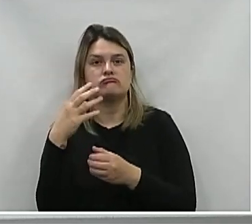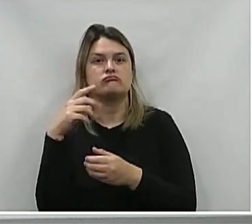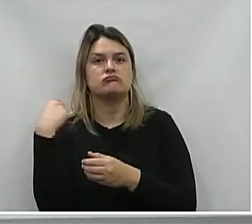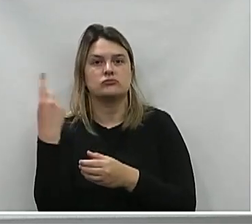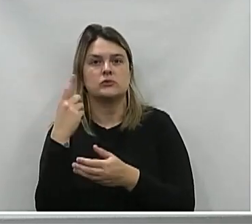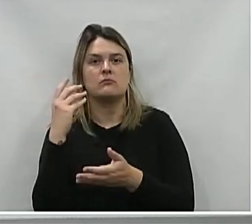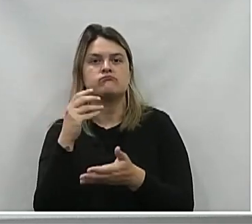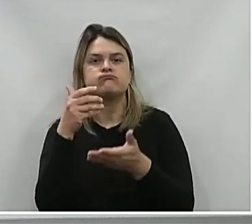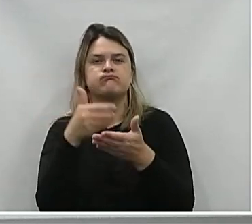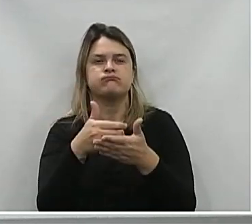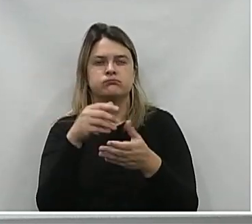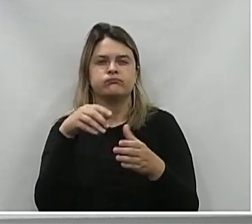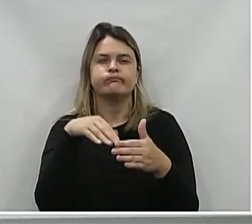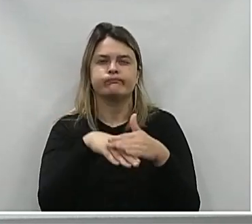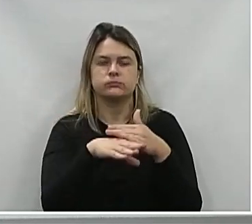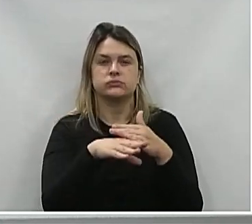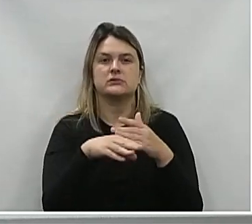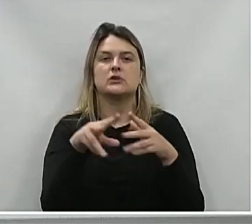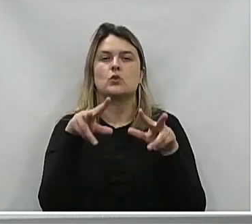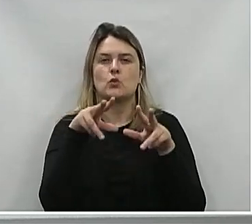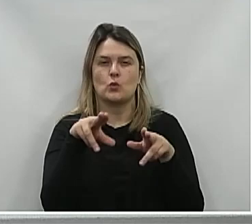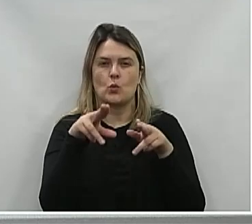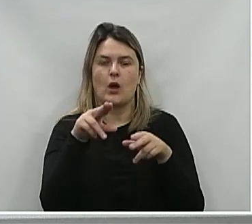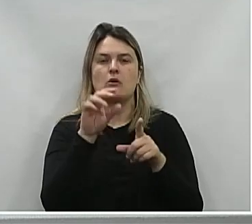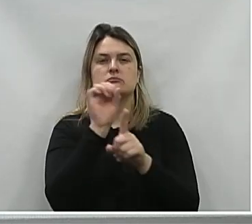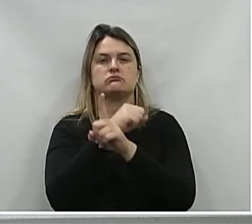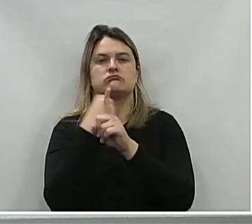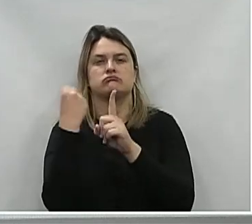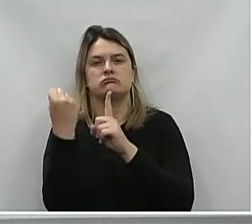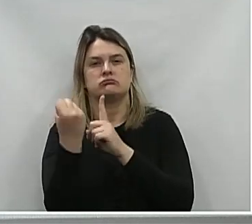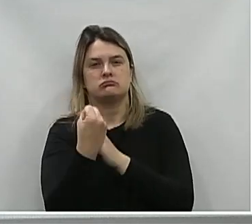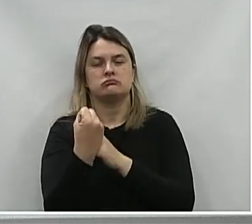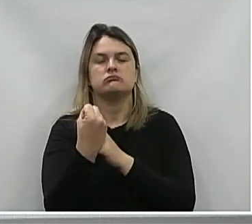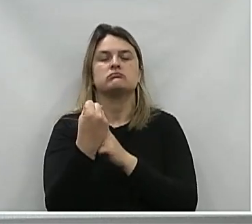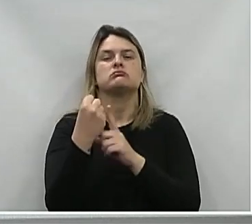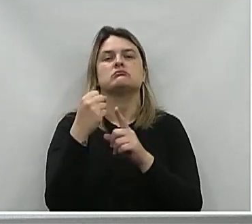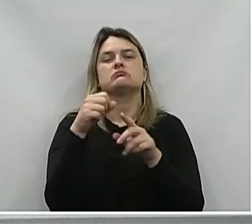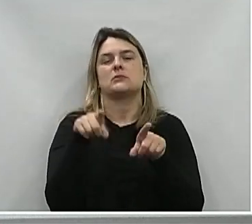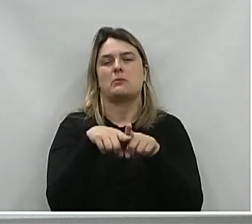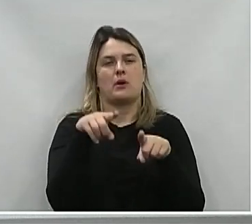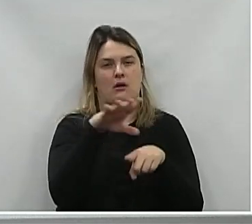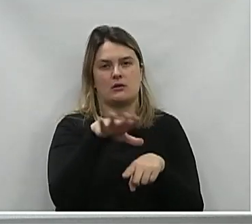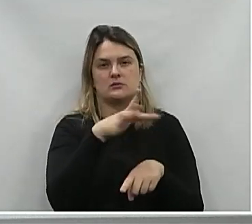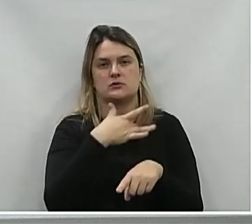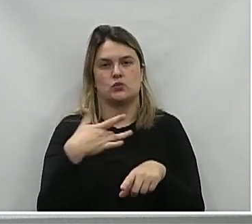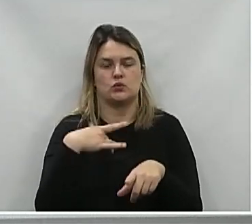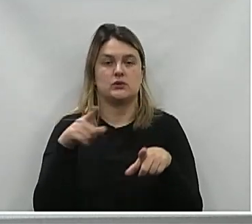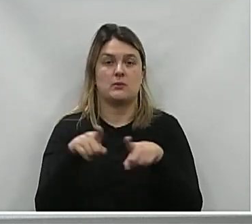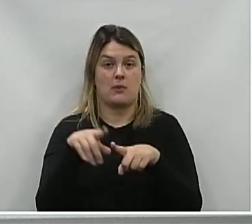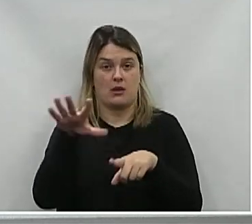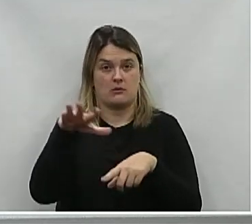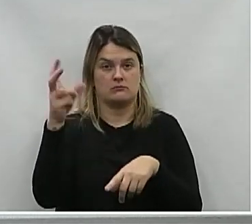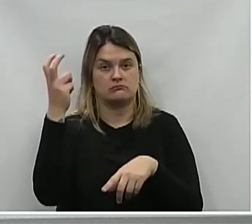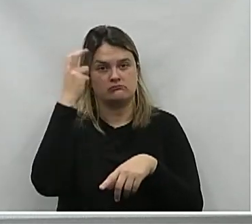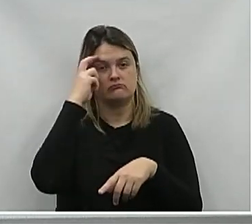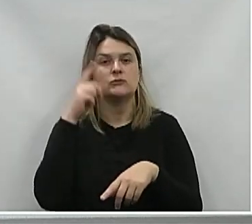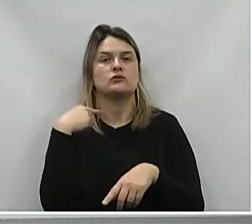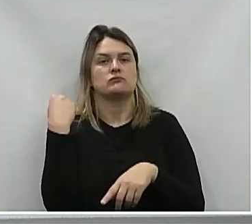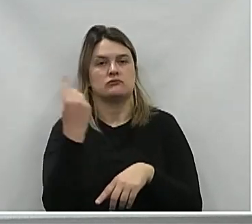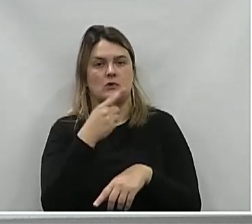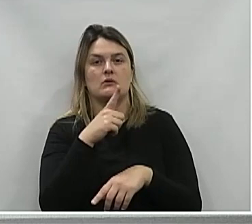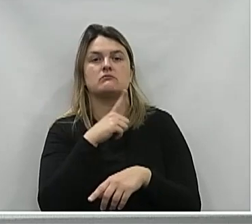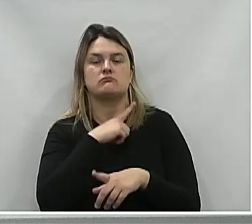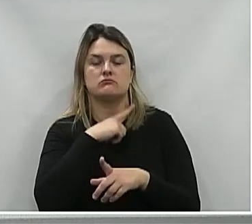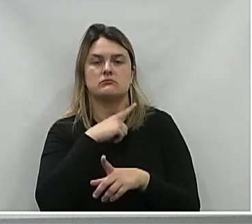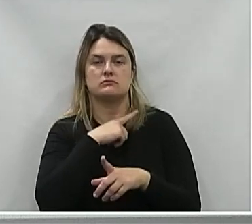fundo. Então, tal como ocorre na assistência social, na saúde e até na cultura, nós teremos esse tipo